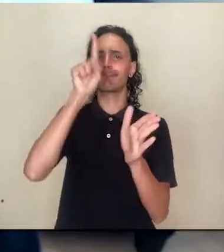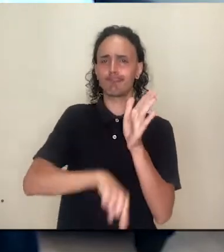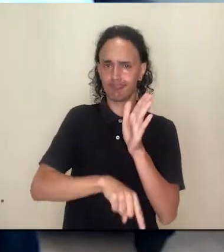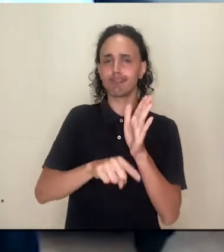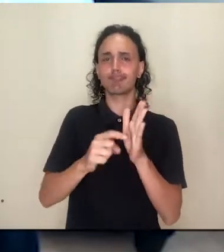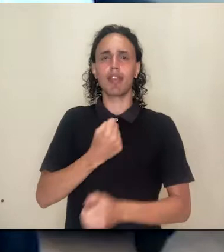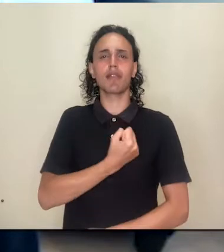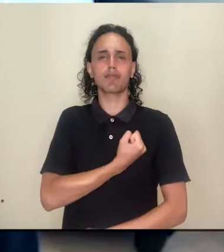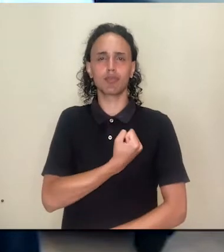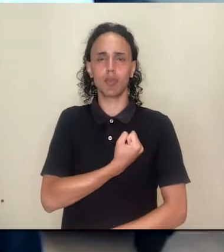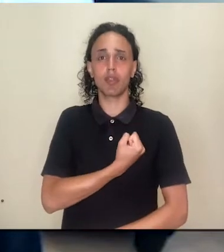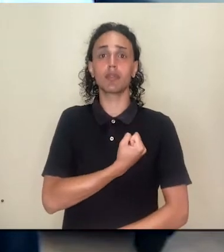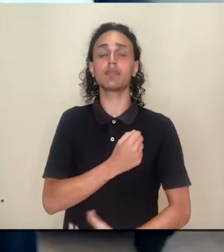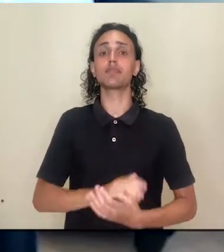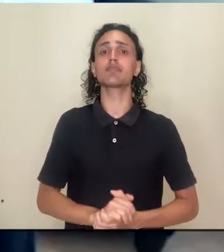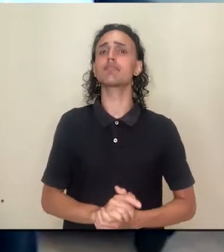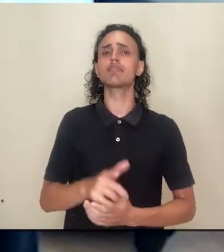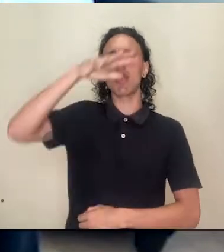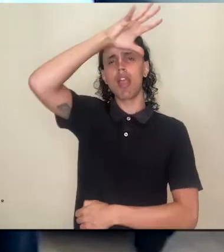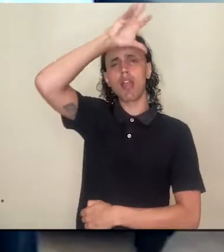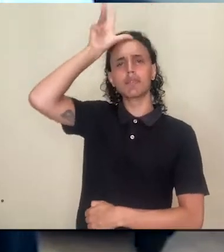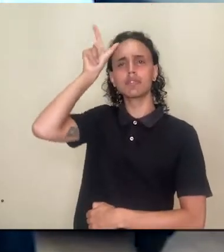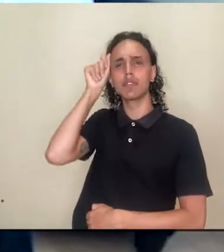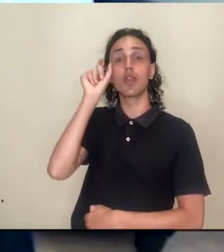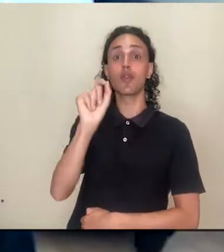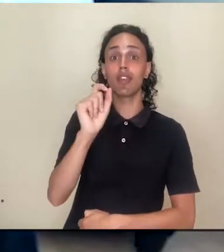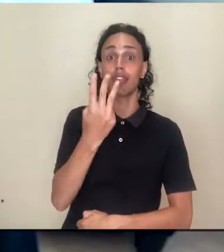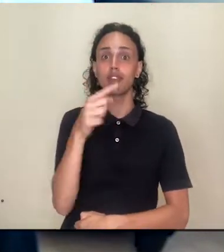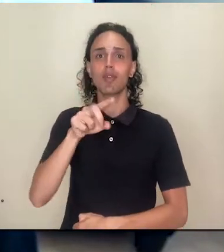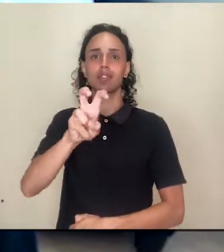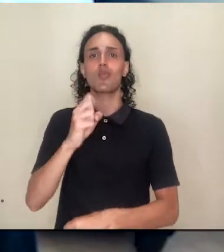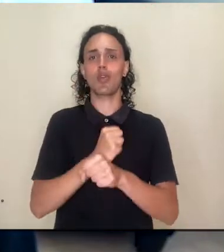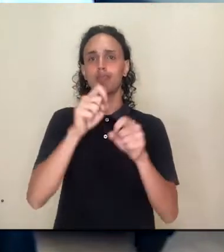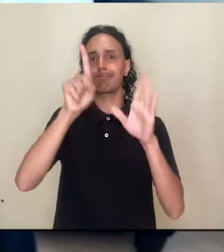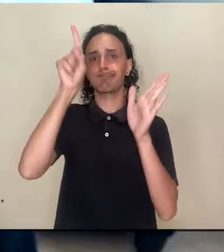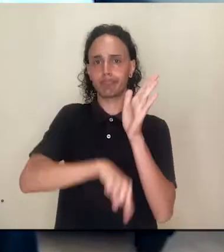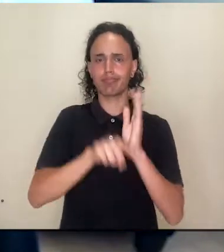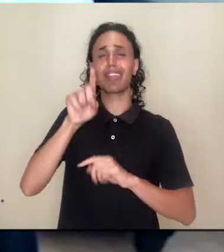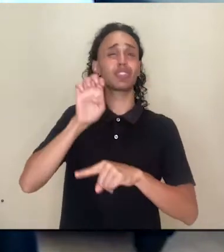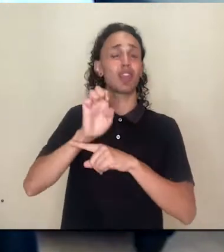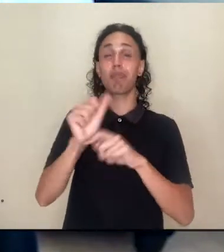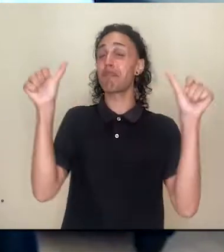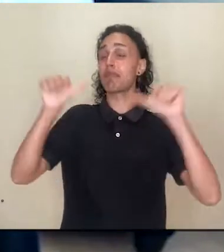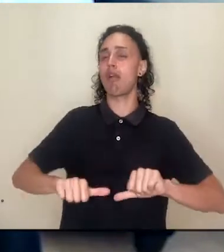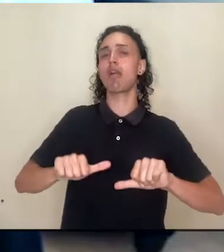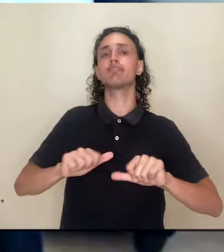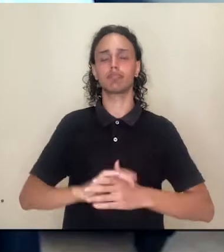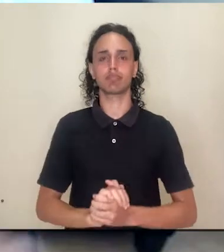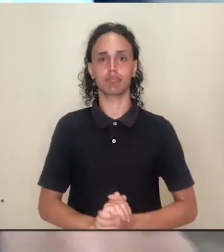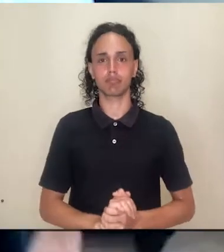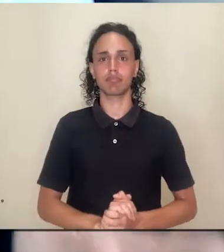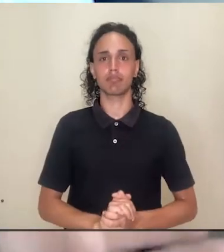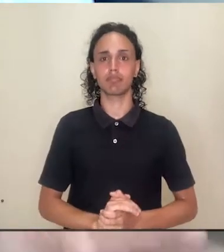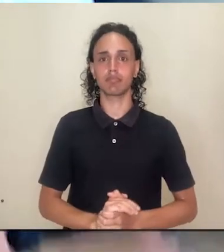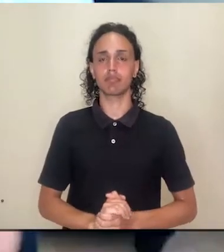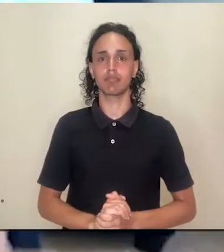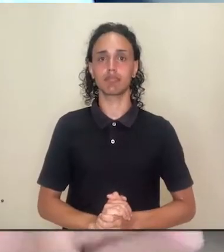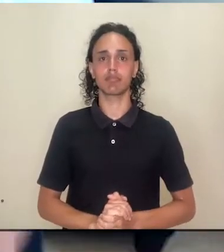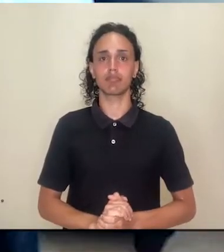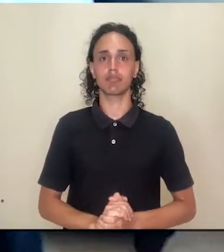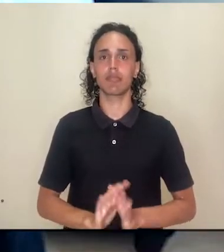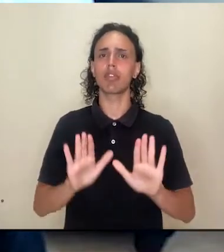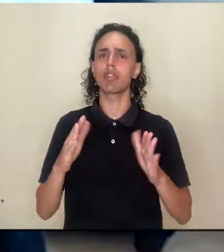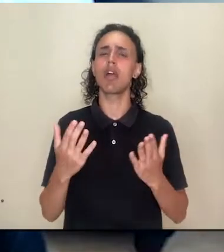expectativa de vida ao nascer, o Amazonas perde 3,5, que é o estado que mais perdeu. Então, nós tivemos